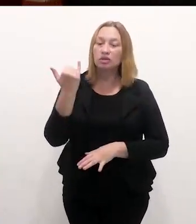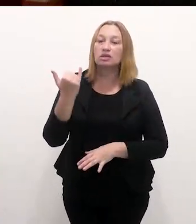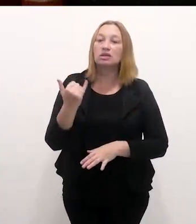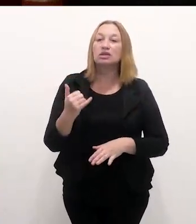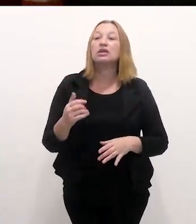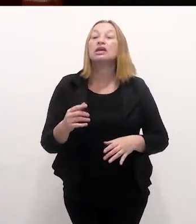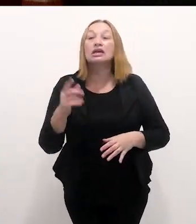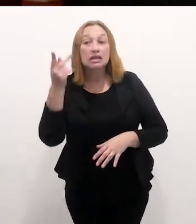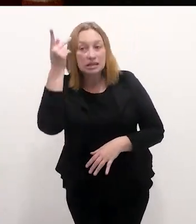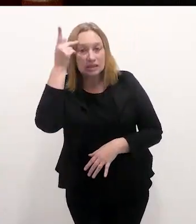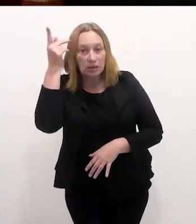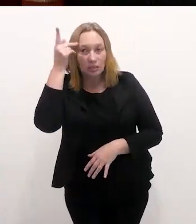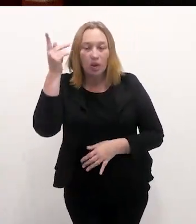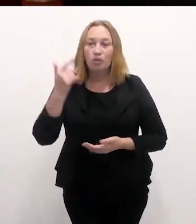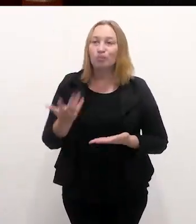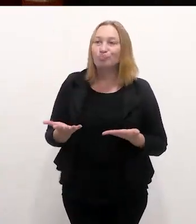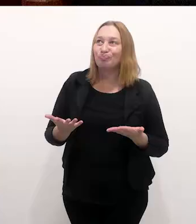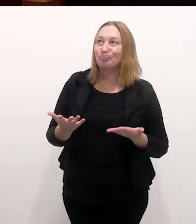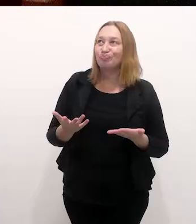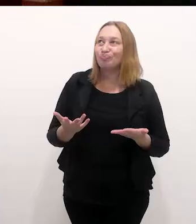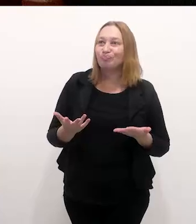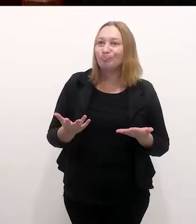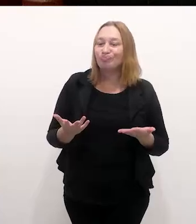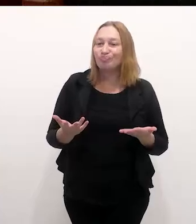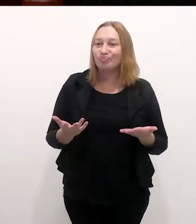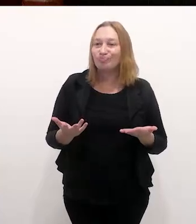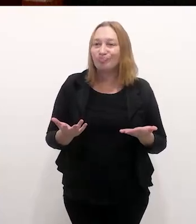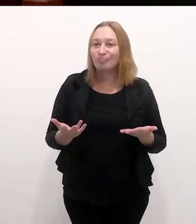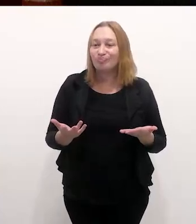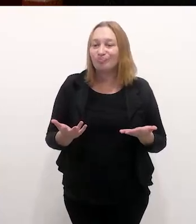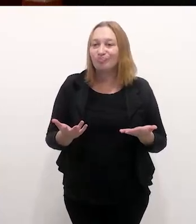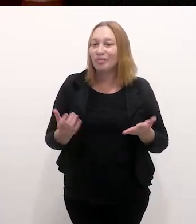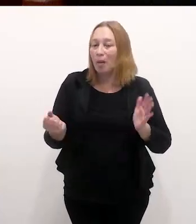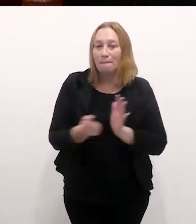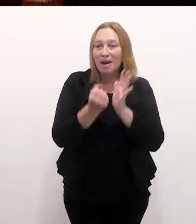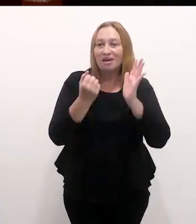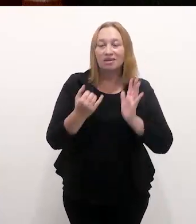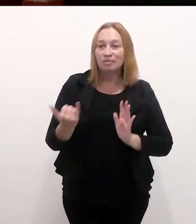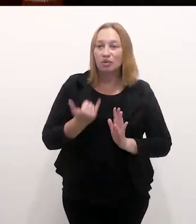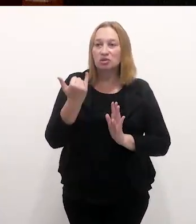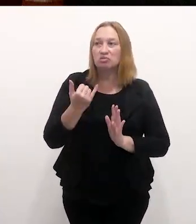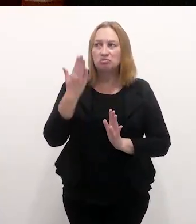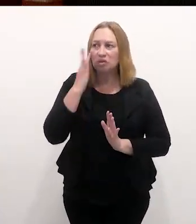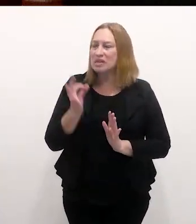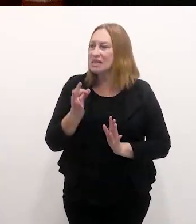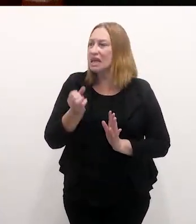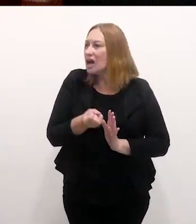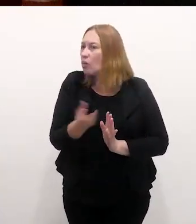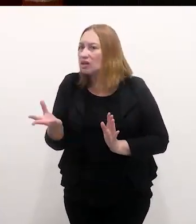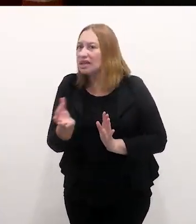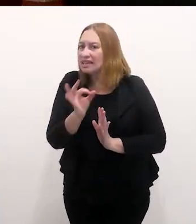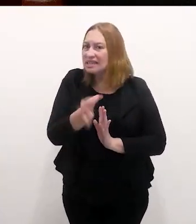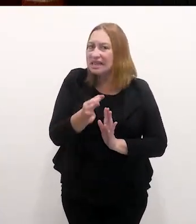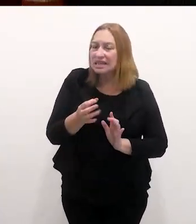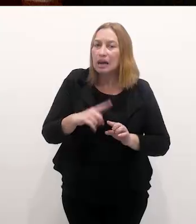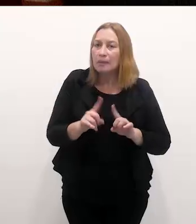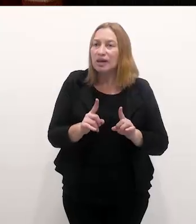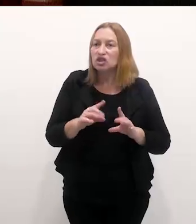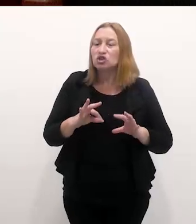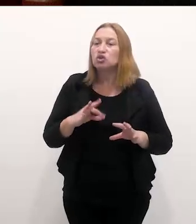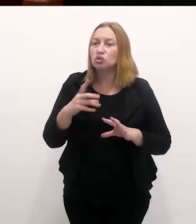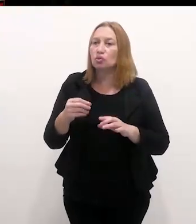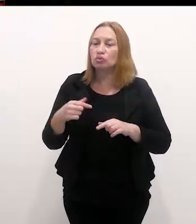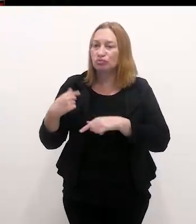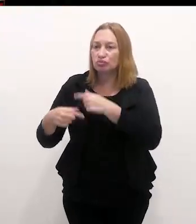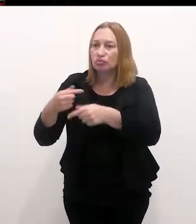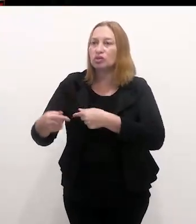grandes marcas, as grandes empresas do Brasil. E em São Paulo, vou dizer assim, parte considerável, não sei qual é a quantidade, porque eu não posso